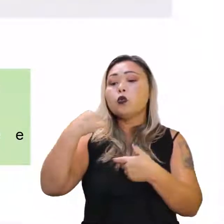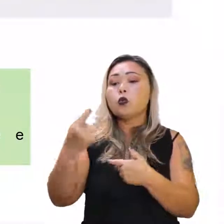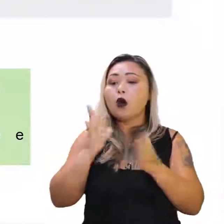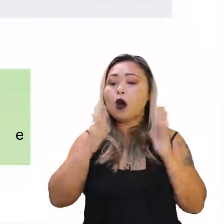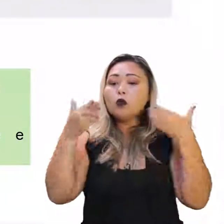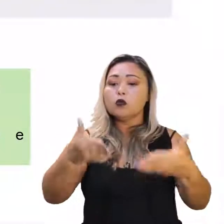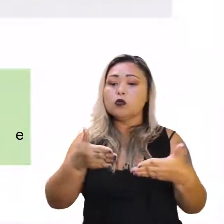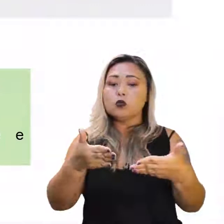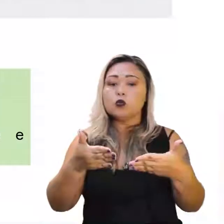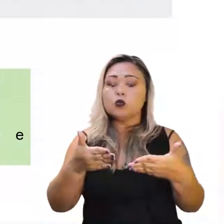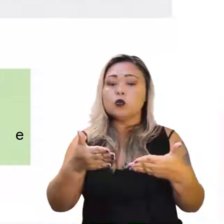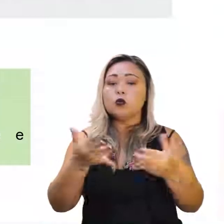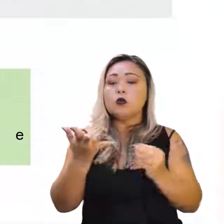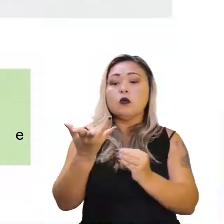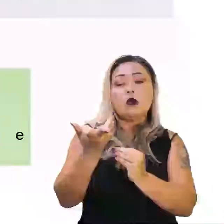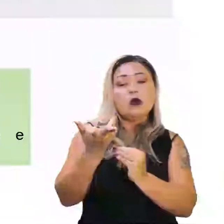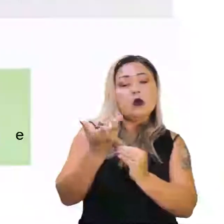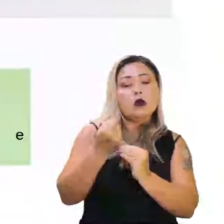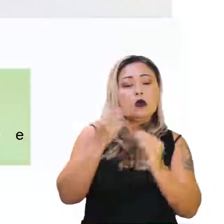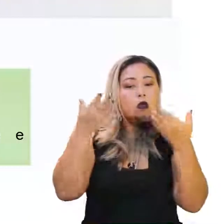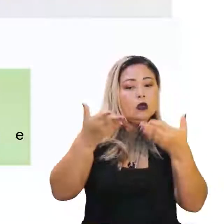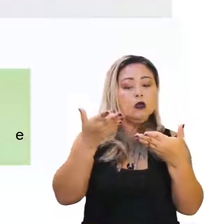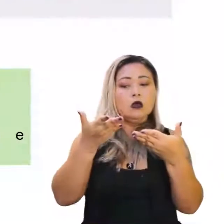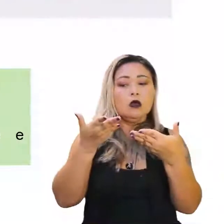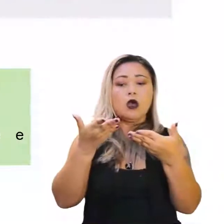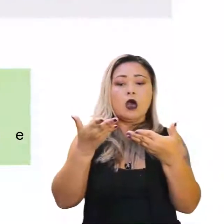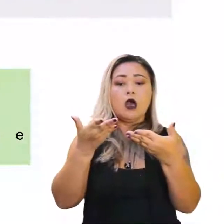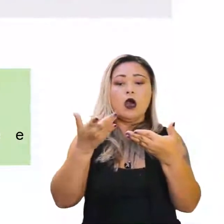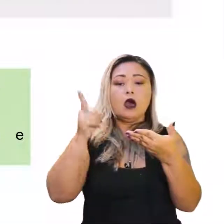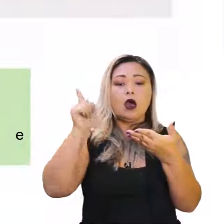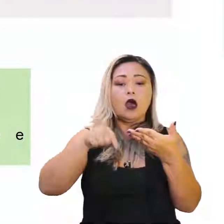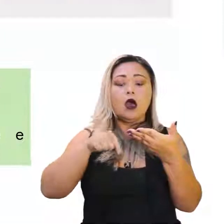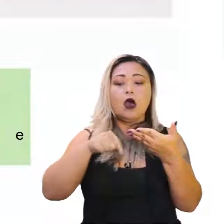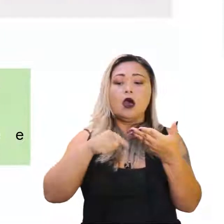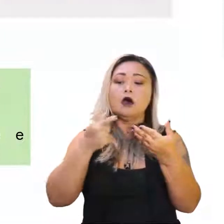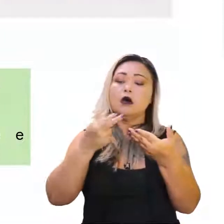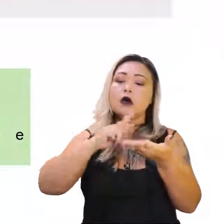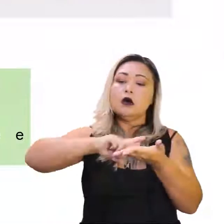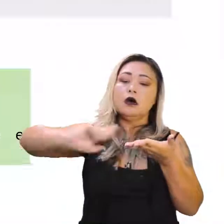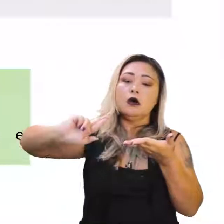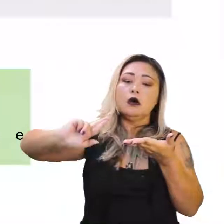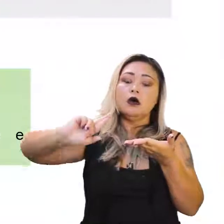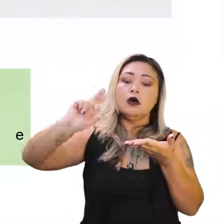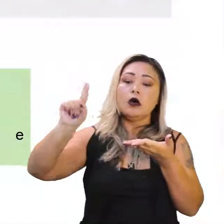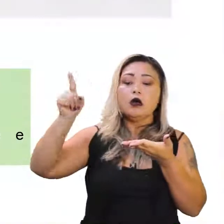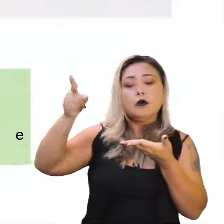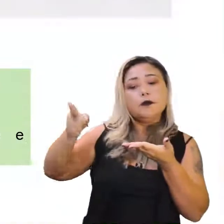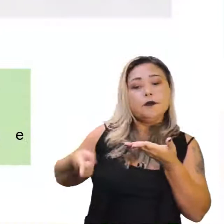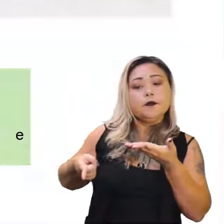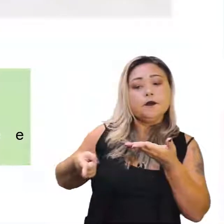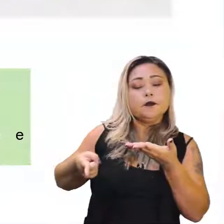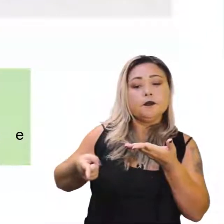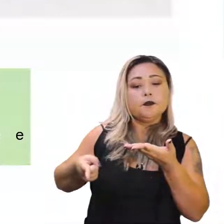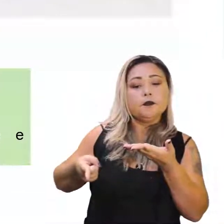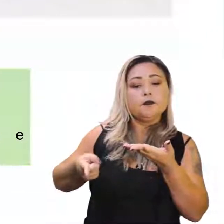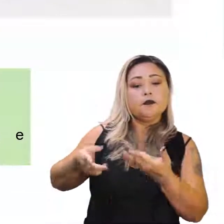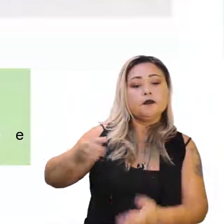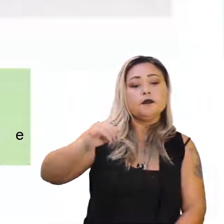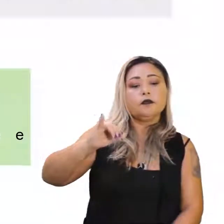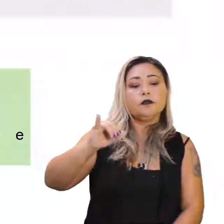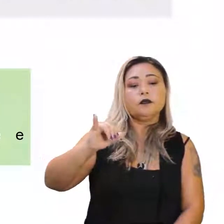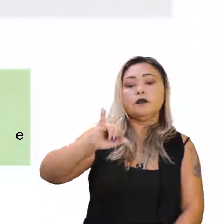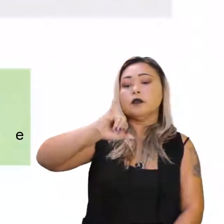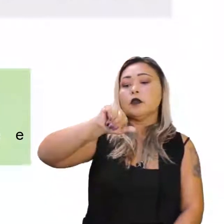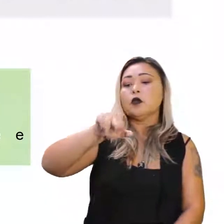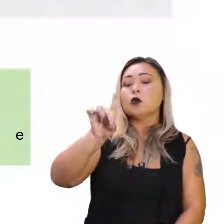aí que voltou a focar, então, a religião, por exemplo, aqui Nessa obra estamos vendo ali Judas, né,